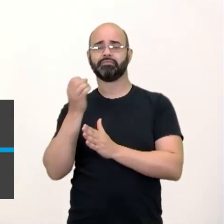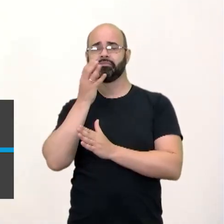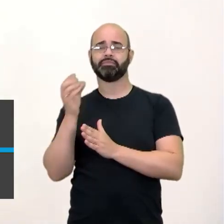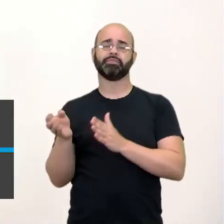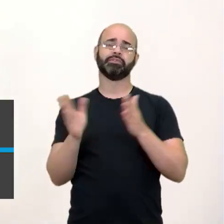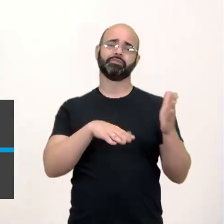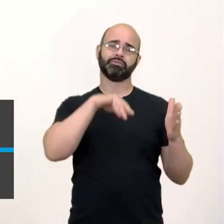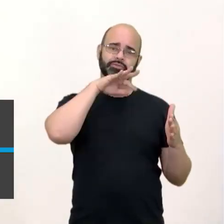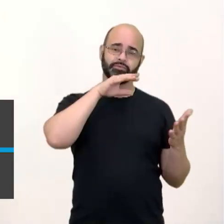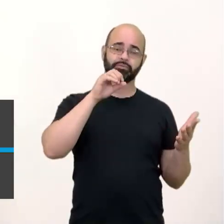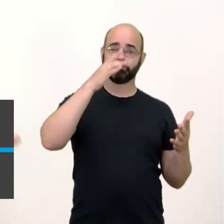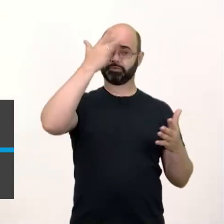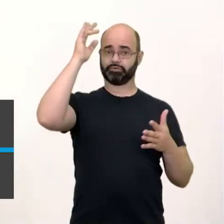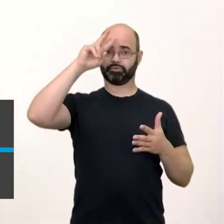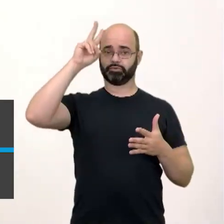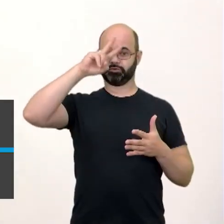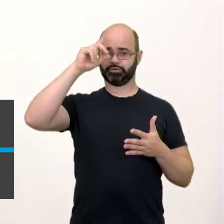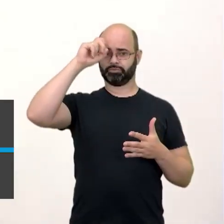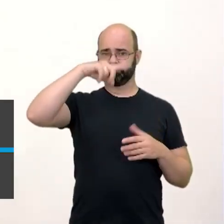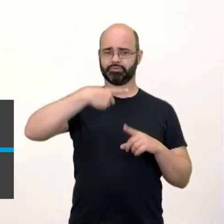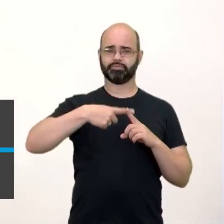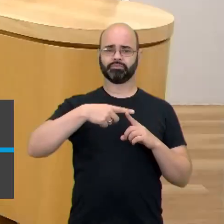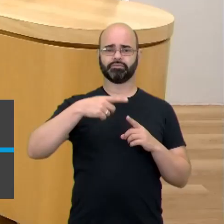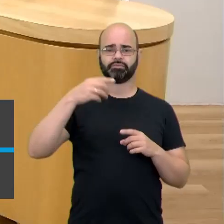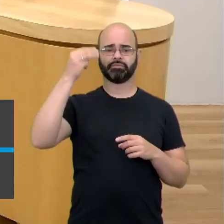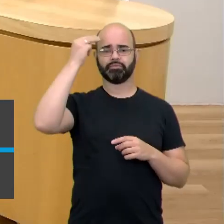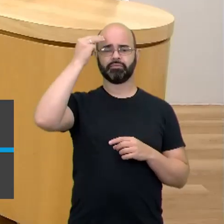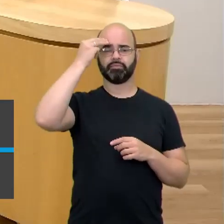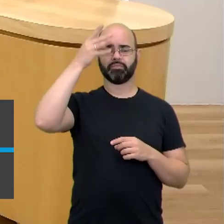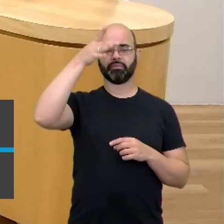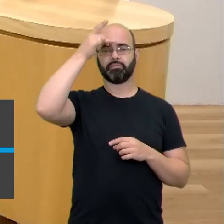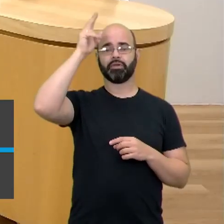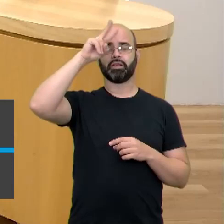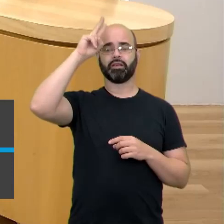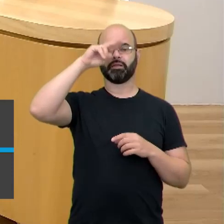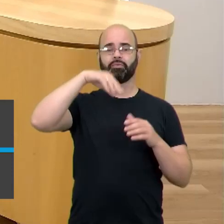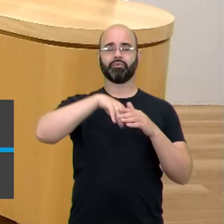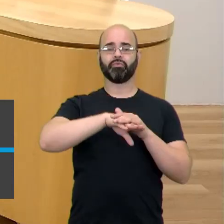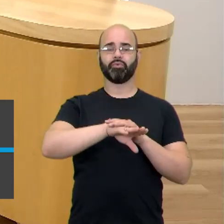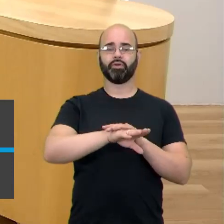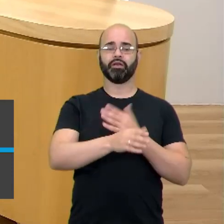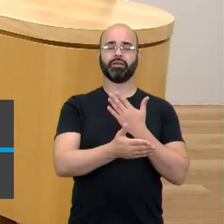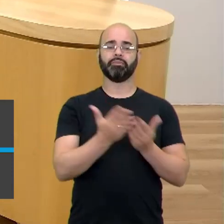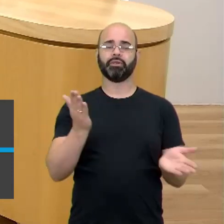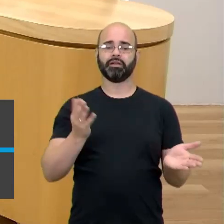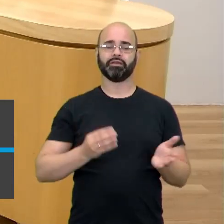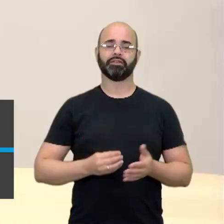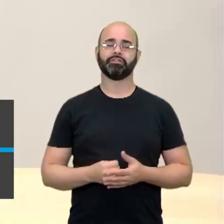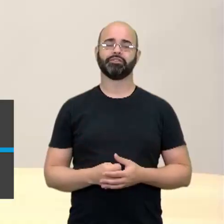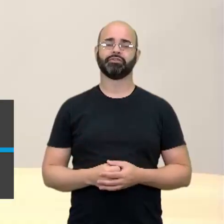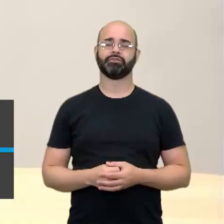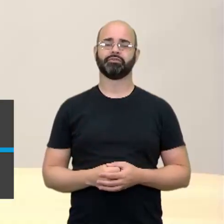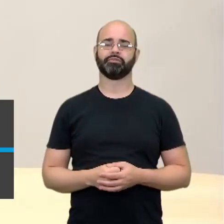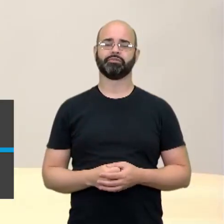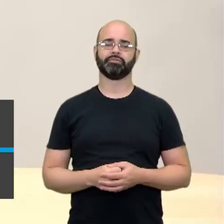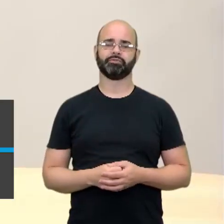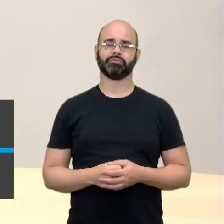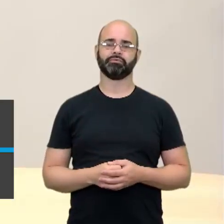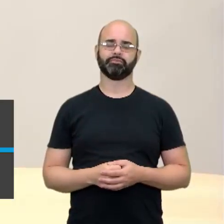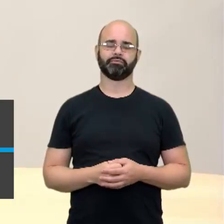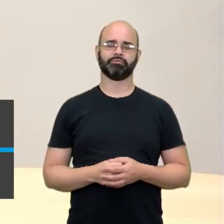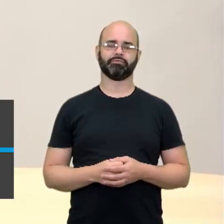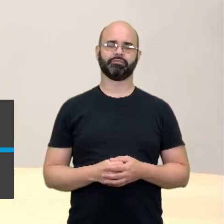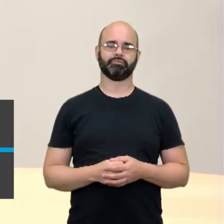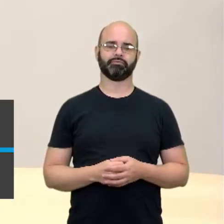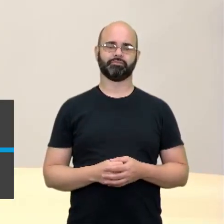os historiadores isso é complicado, porque você perde muito a memória. Nossa, e perde muita coisa, porque assim, uma coisa é a gente